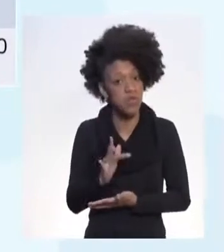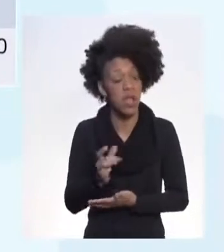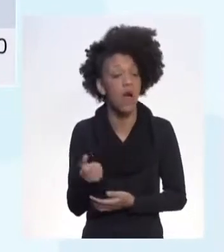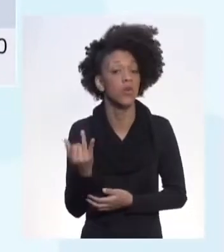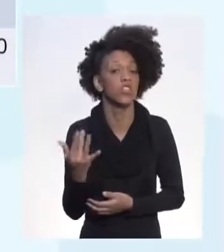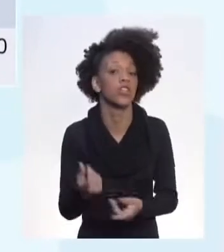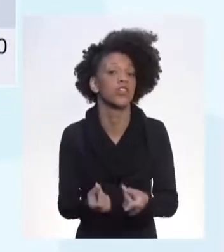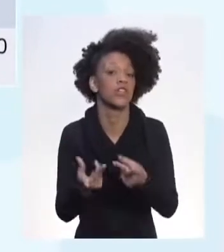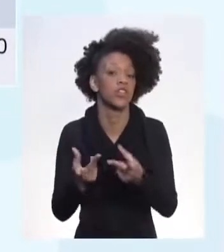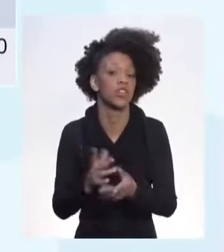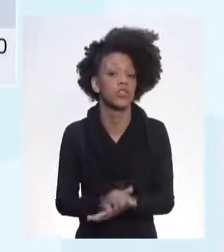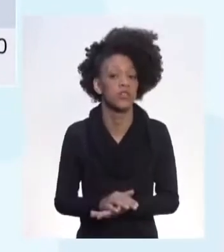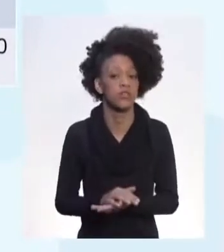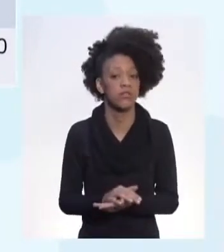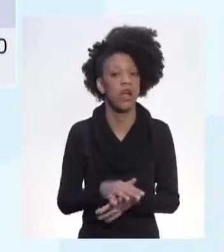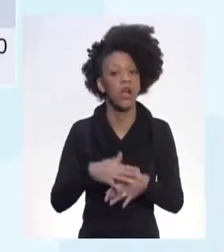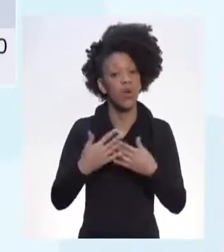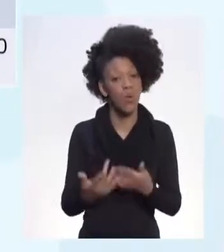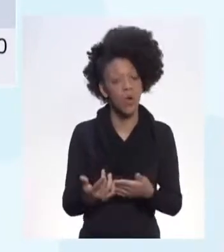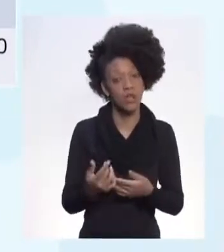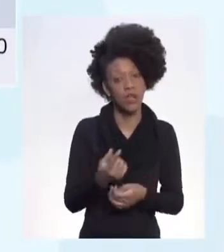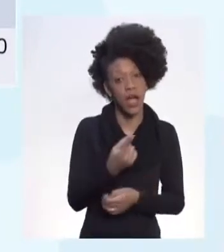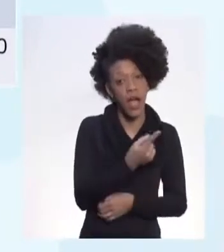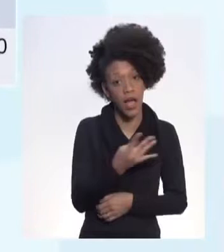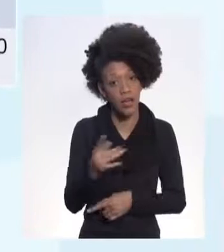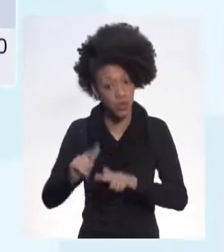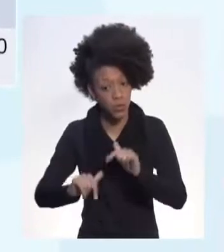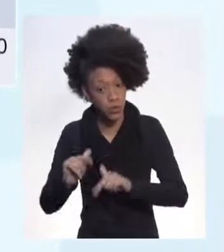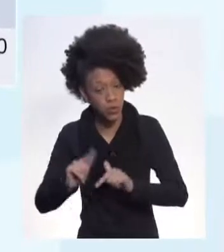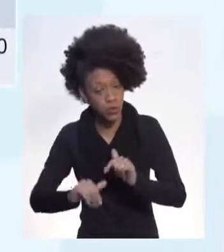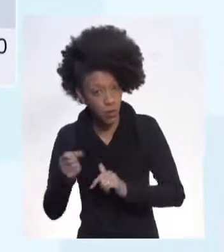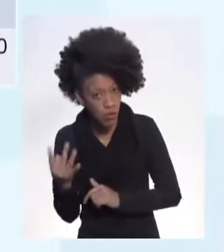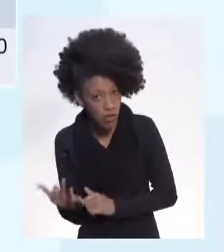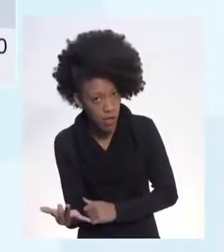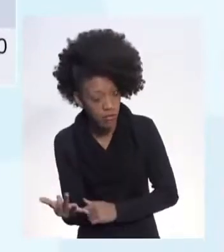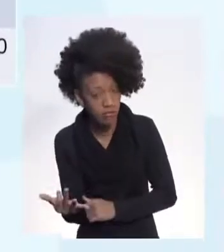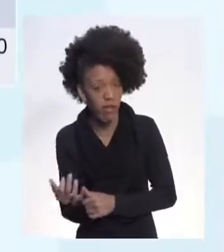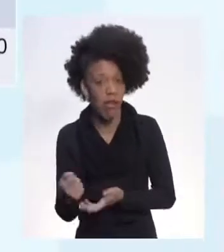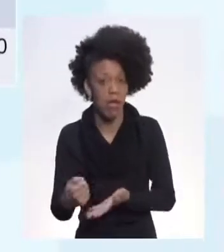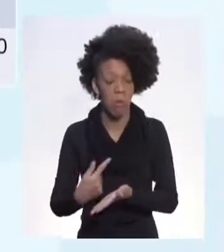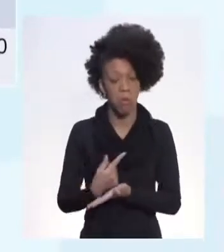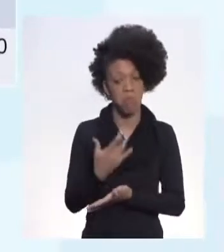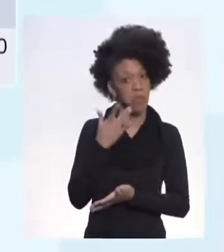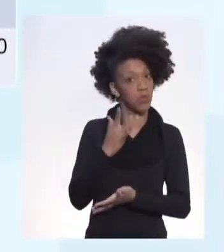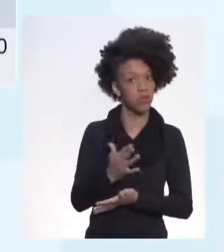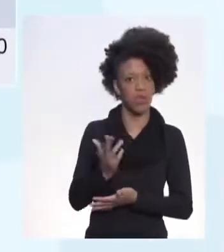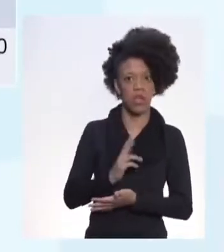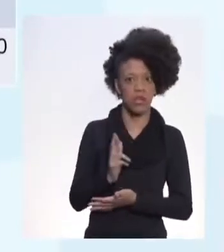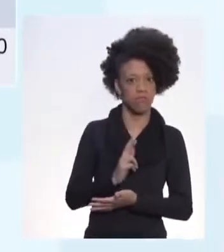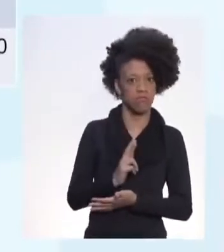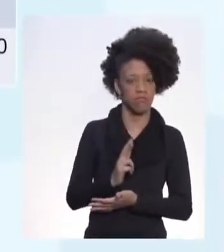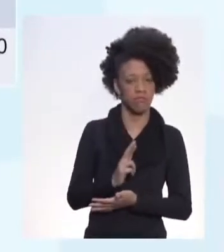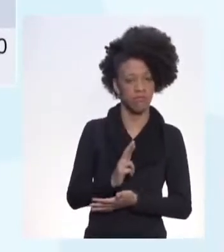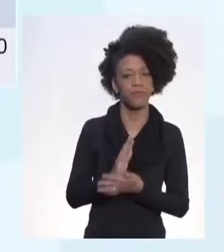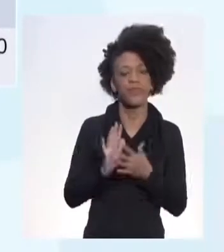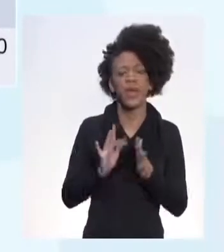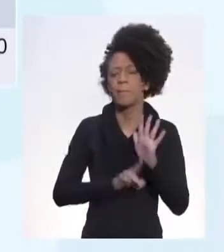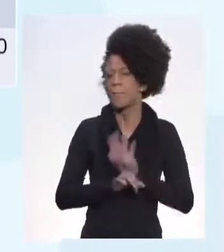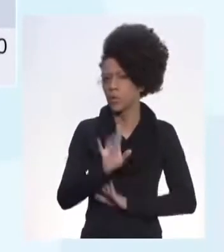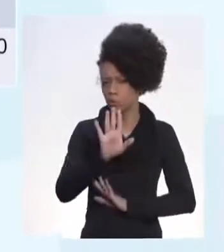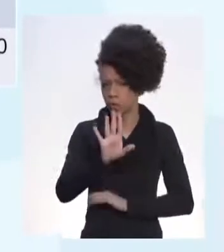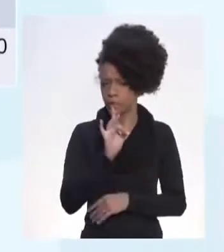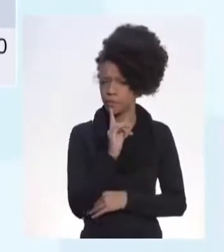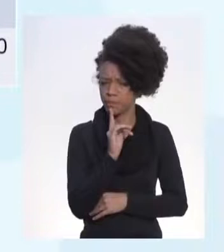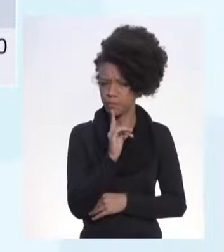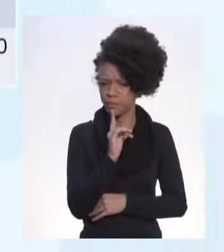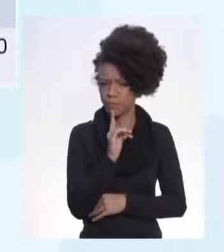né, quando eu vendi 14 unidades, eu recebi um determinado valor que é D. O meu questionamento primeiro aí, Está no